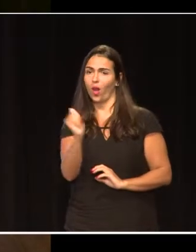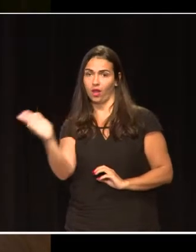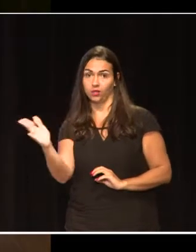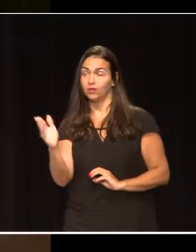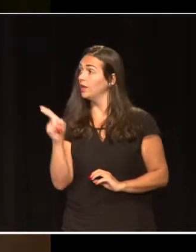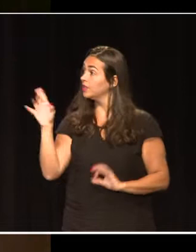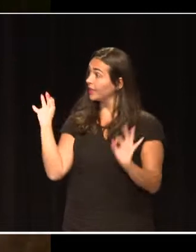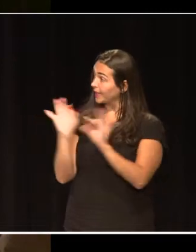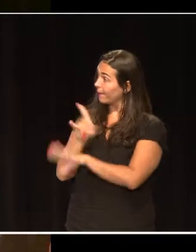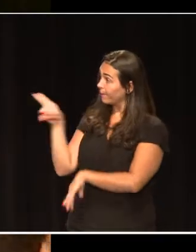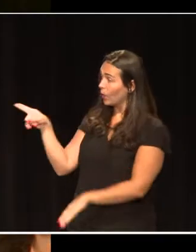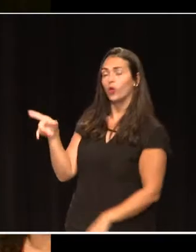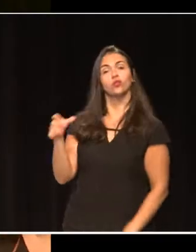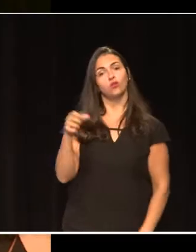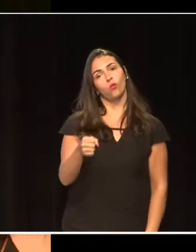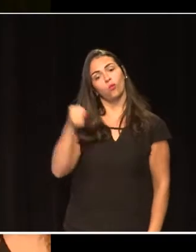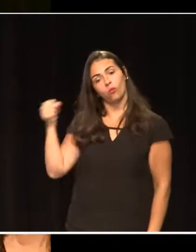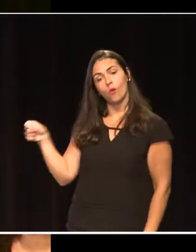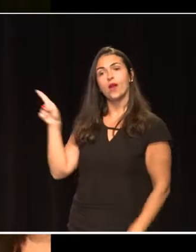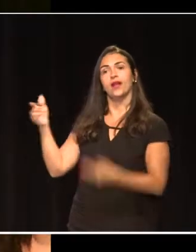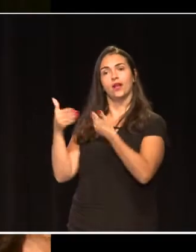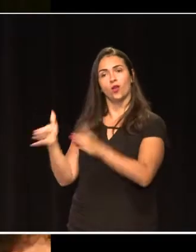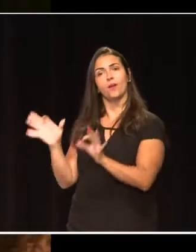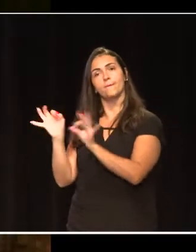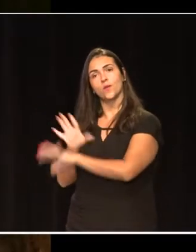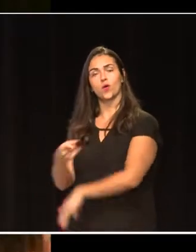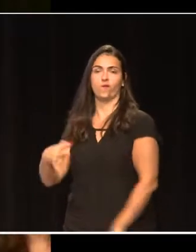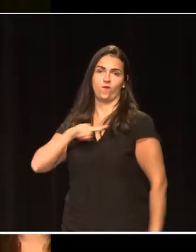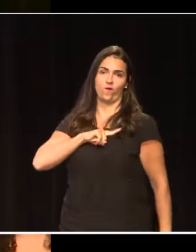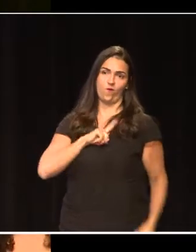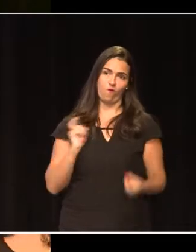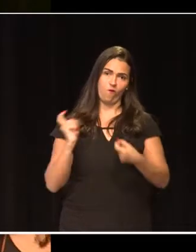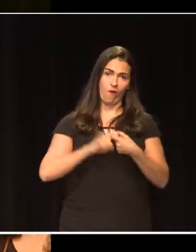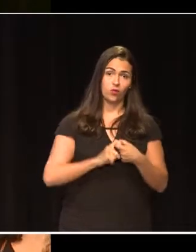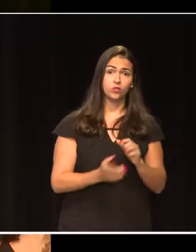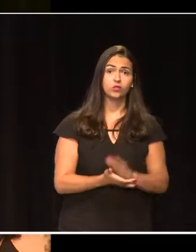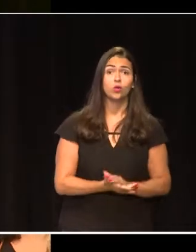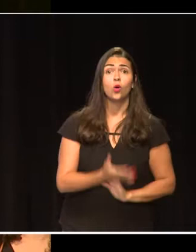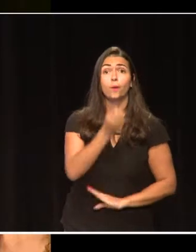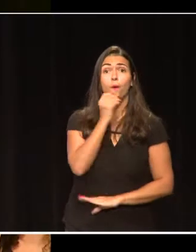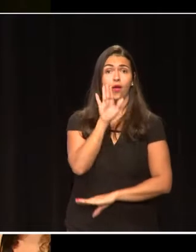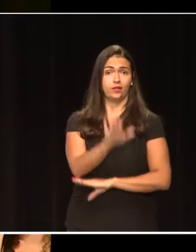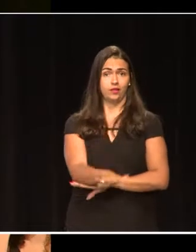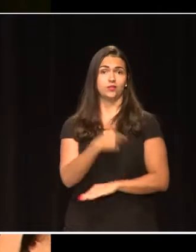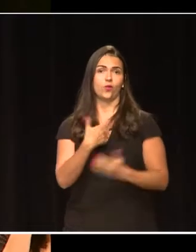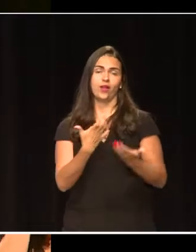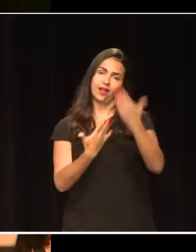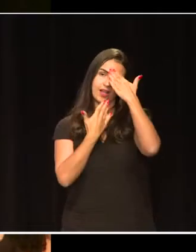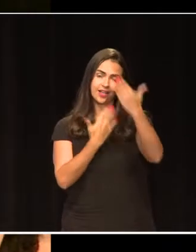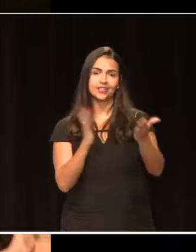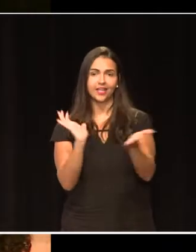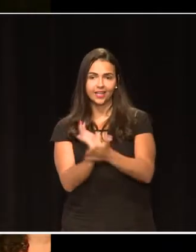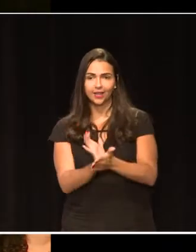já conseguiu aqui, eu vou passar para ele começar e depois eu volto. Boa tarde, eu queria agradecer à equipe que